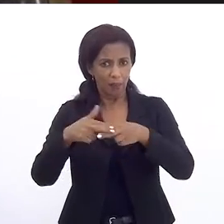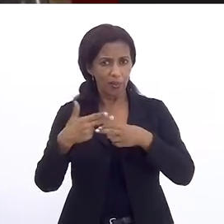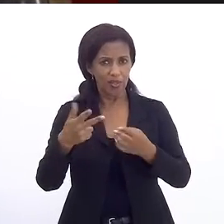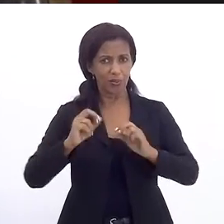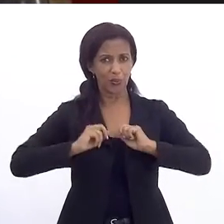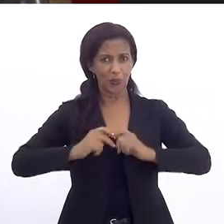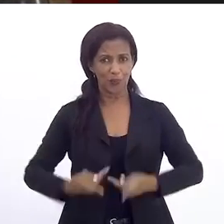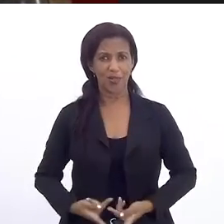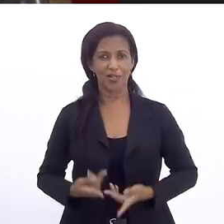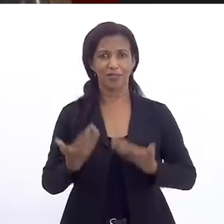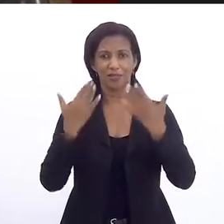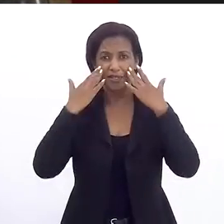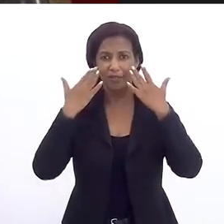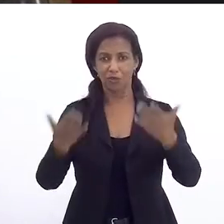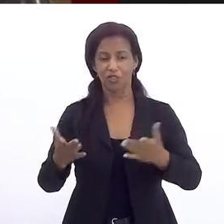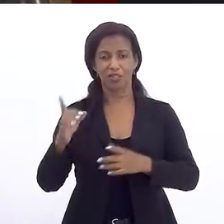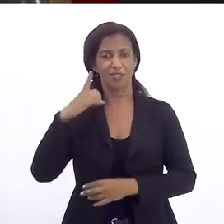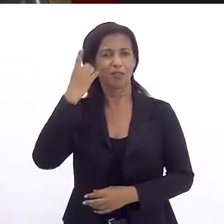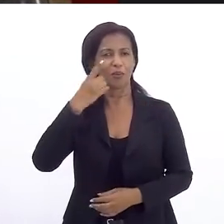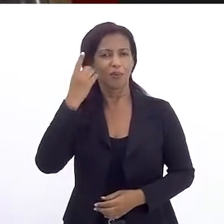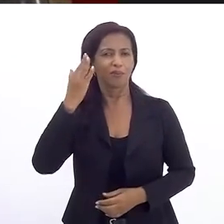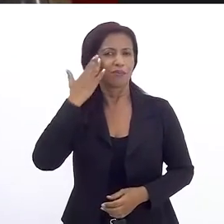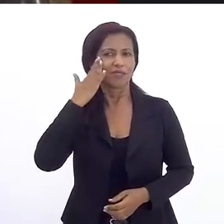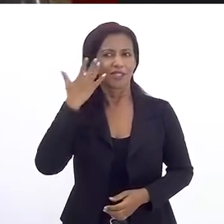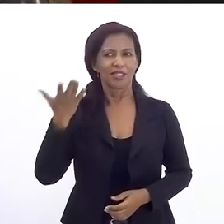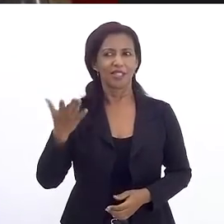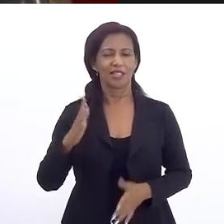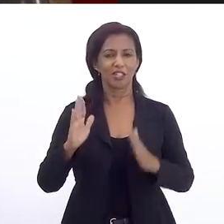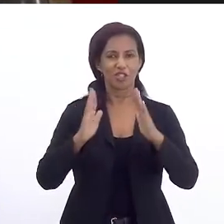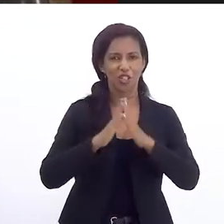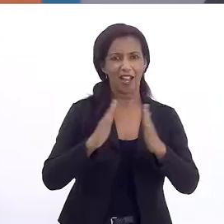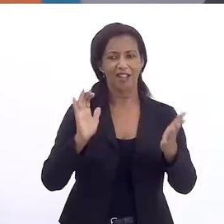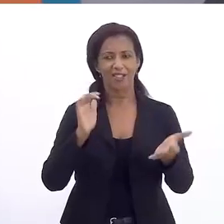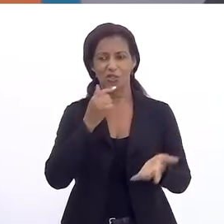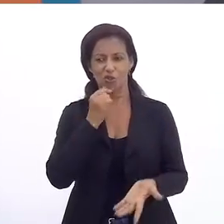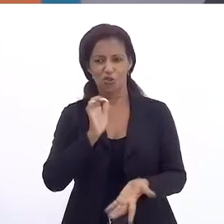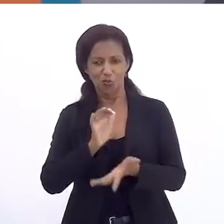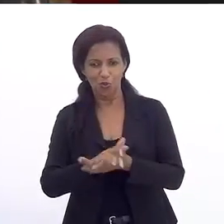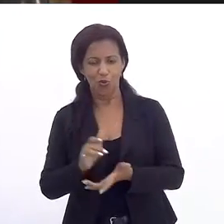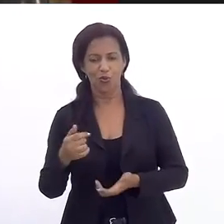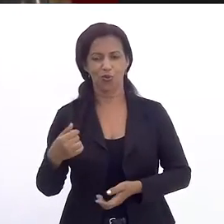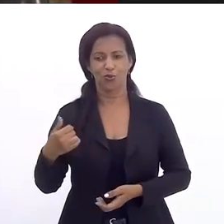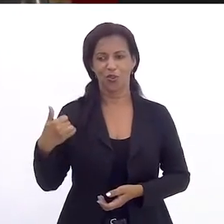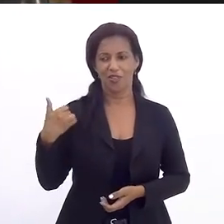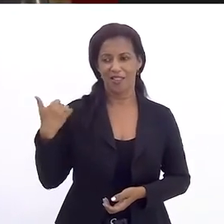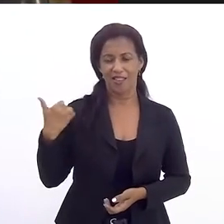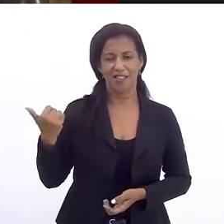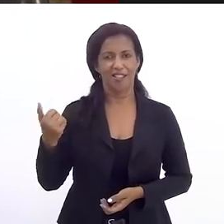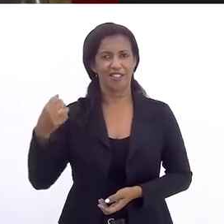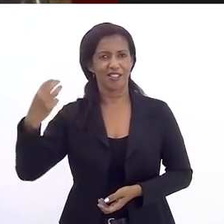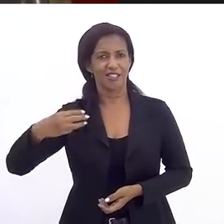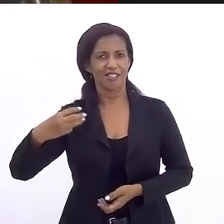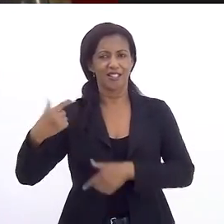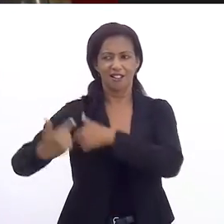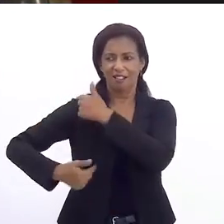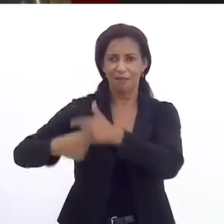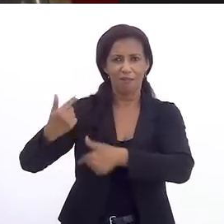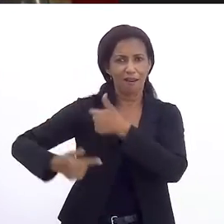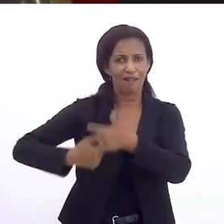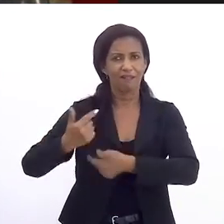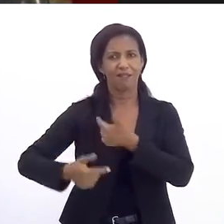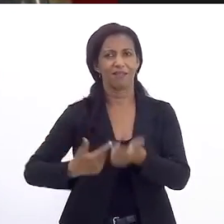Cláudia? Entender, a gente vai viver a vida e não vai entender, mas a gente trabalha, a gente corre atrás, a gente tenta fazer